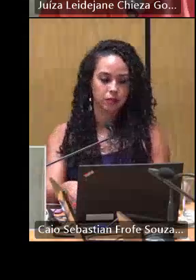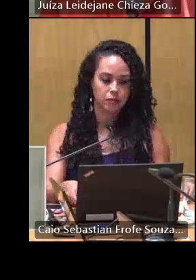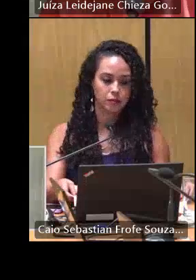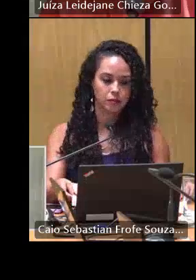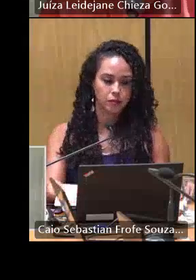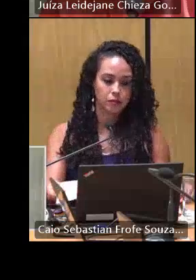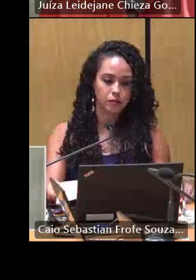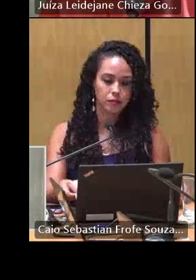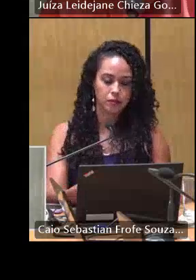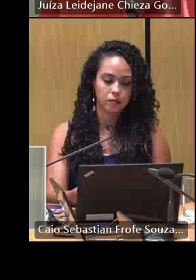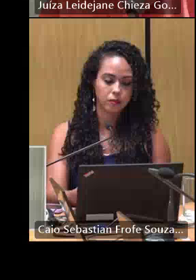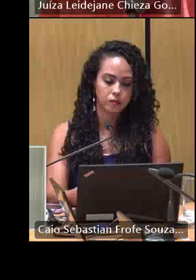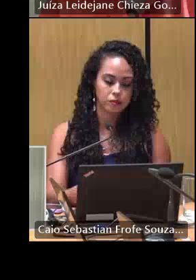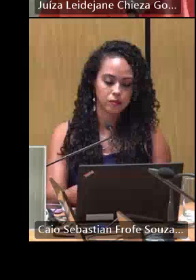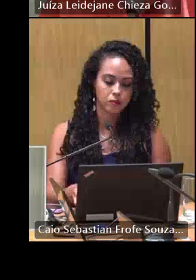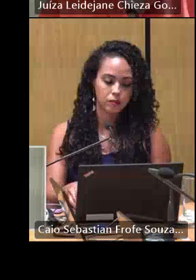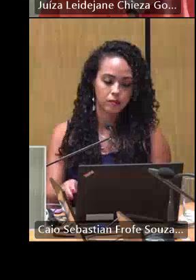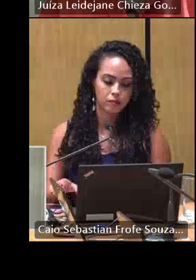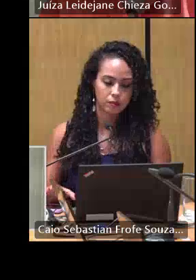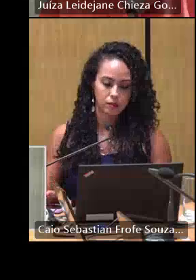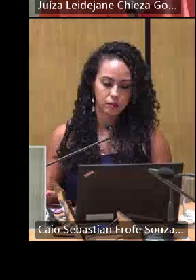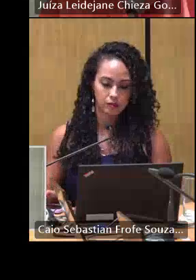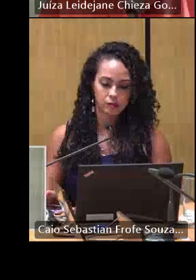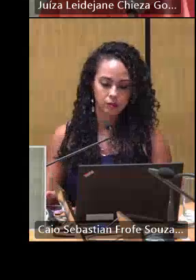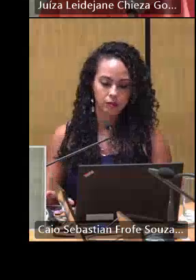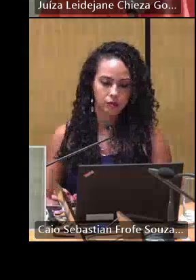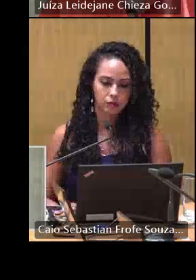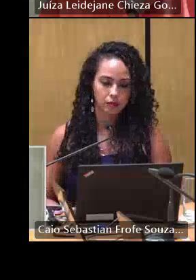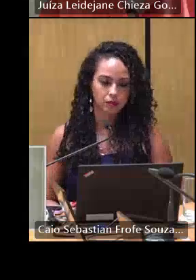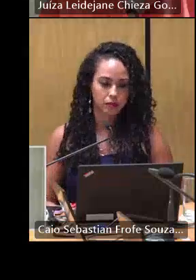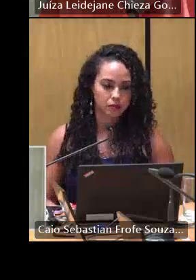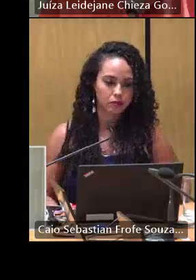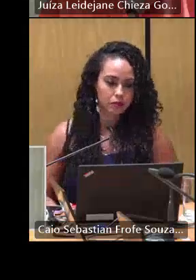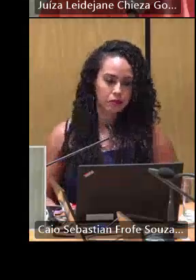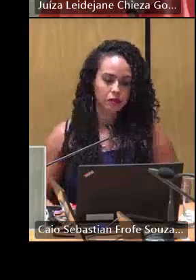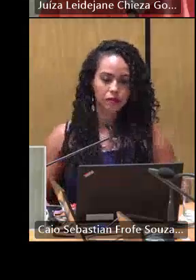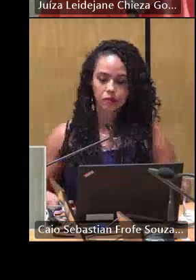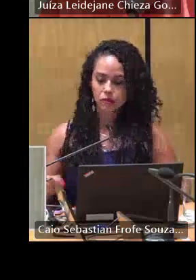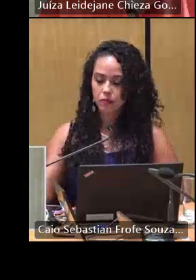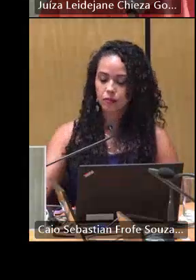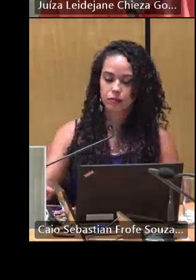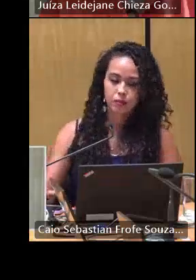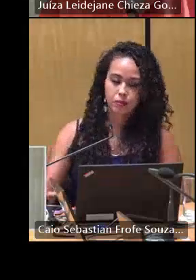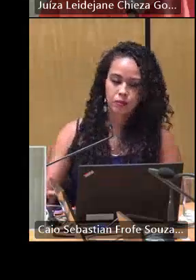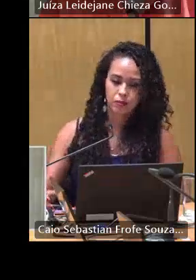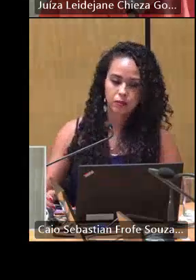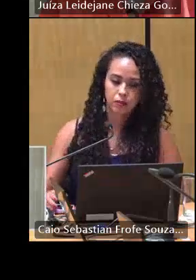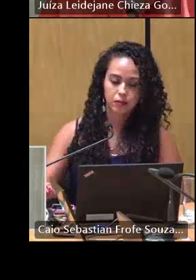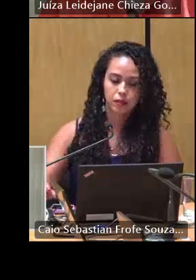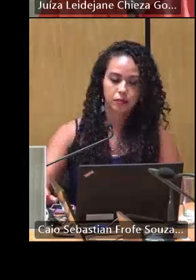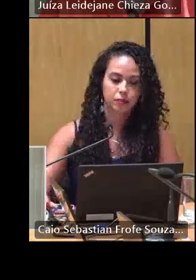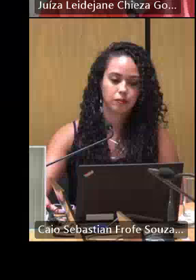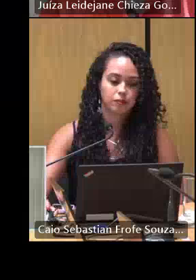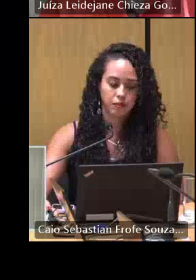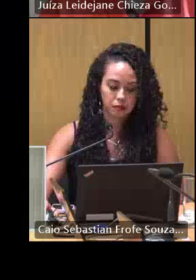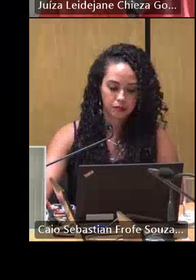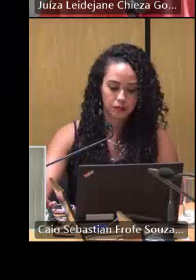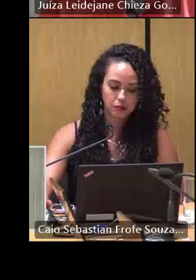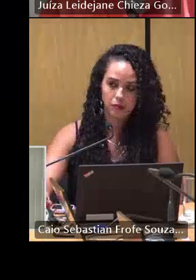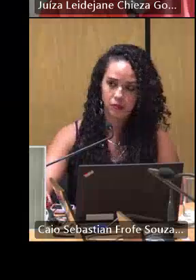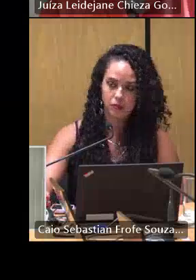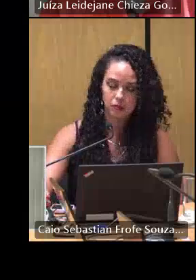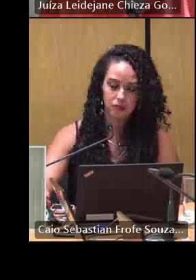Humanidade pela Unesco em Julho de 2017 toda a estrutura do Comércio de escravizados foi transferida da